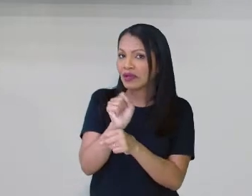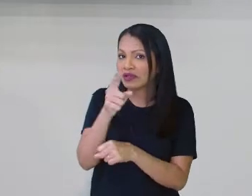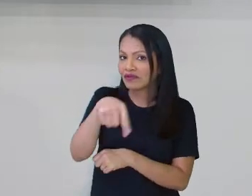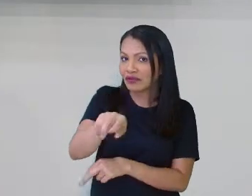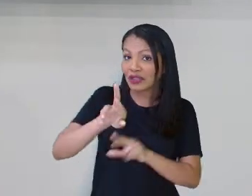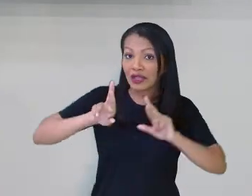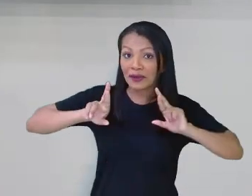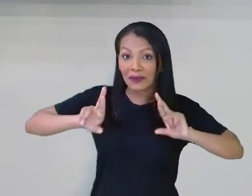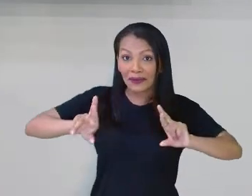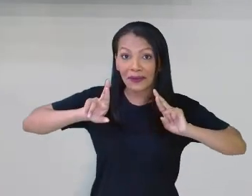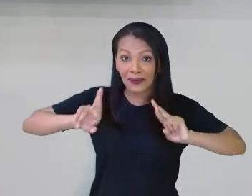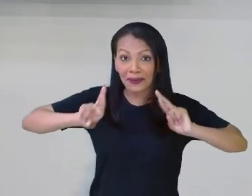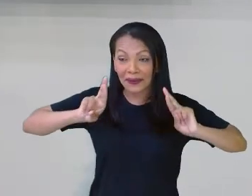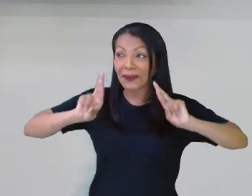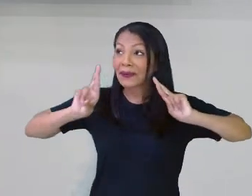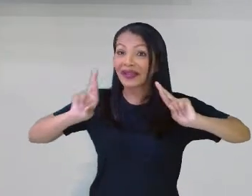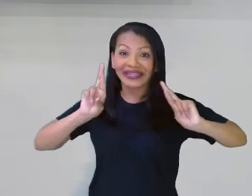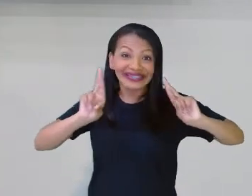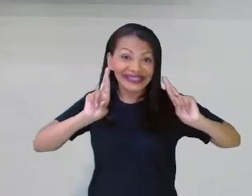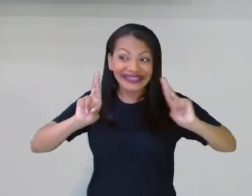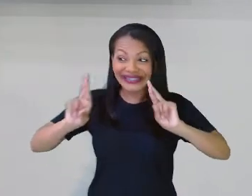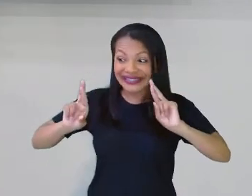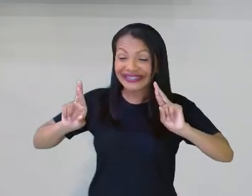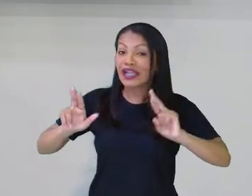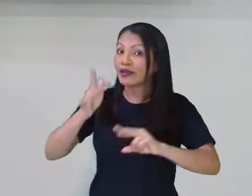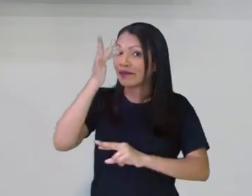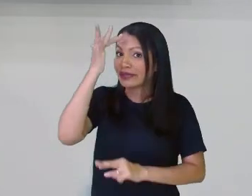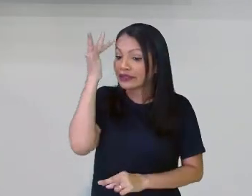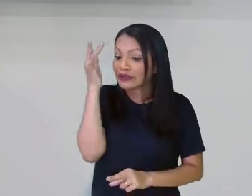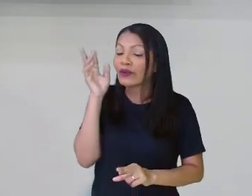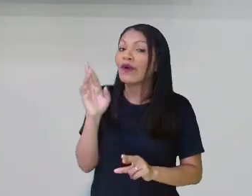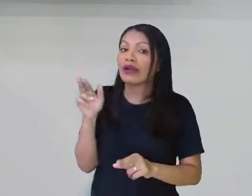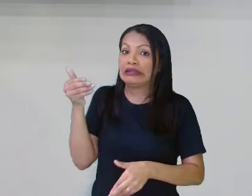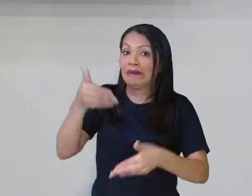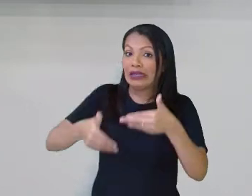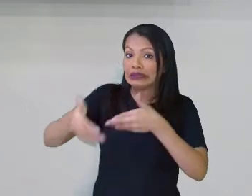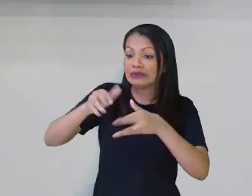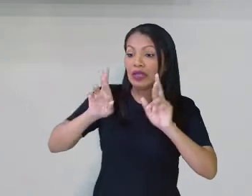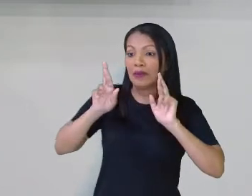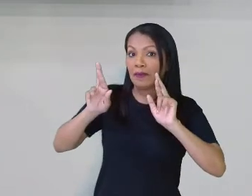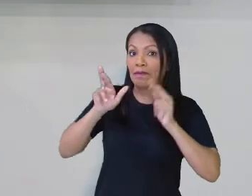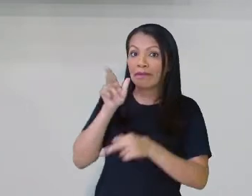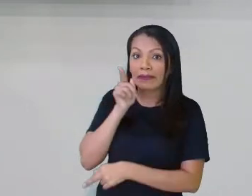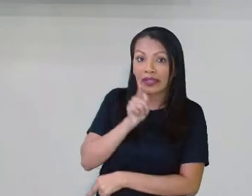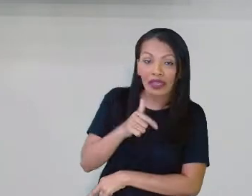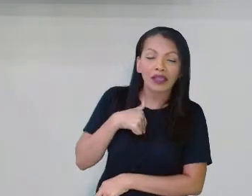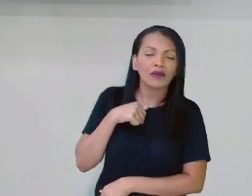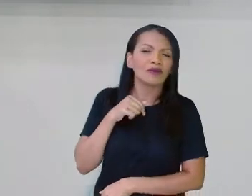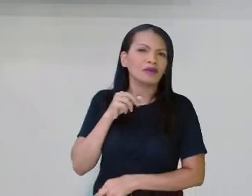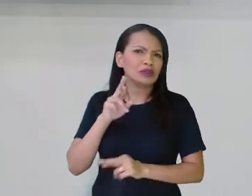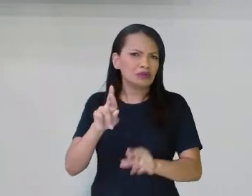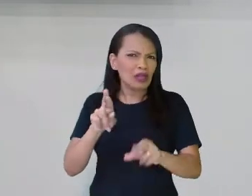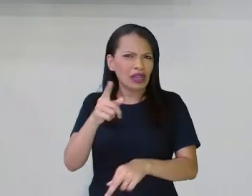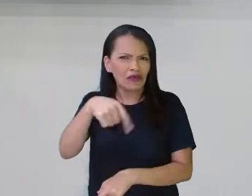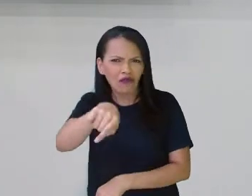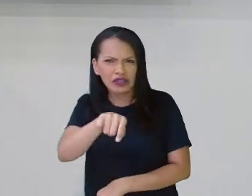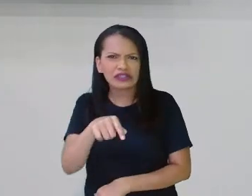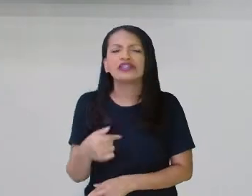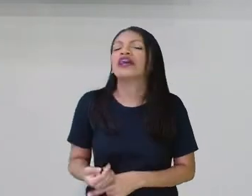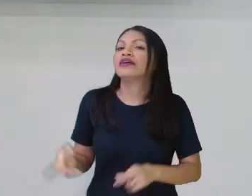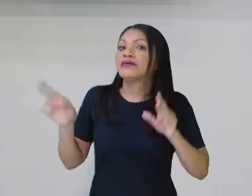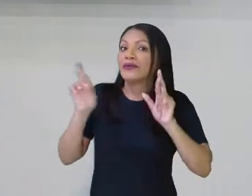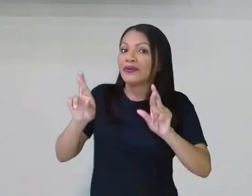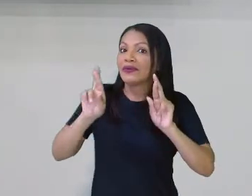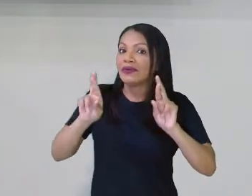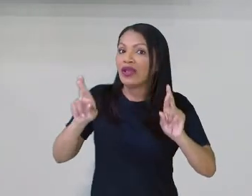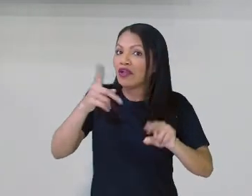torçam bastante para que o participante da nossa rede se saia muito bem. Estou esperando aí energia